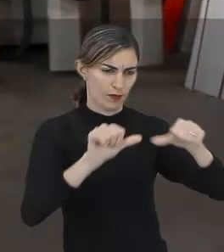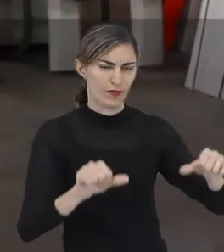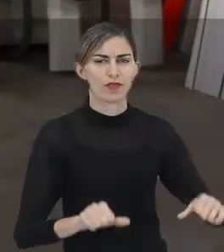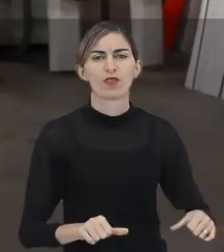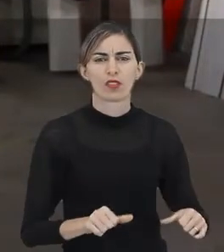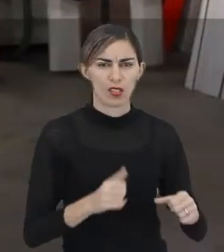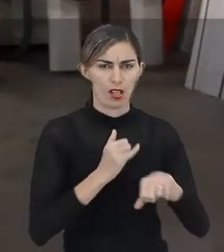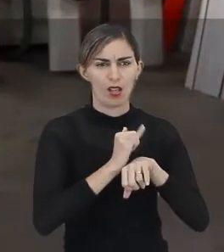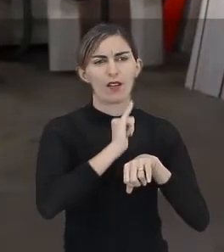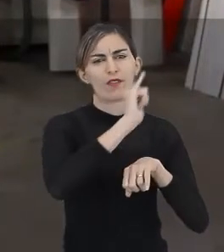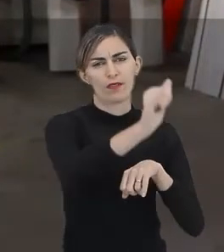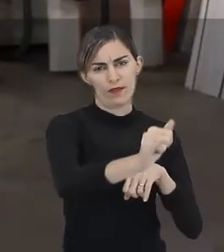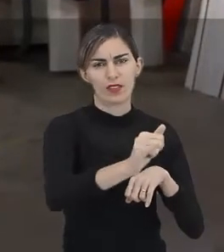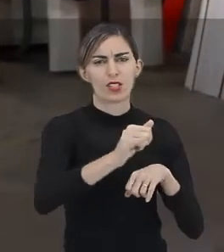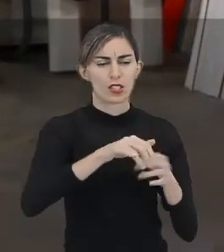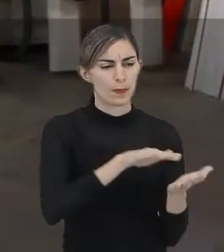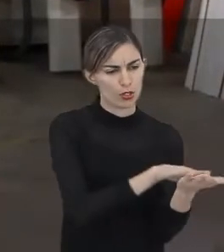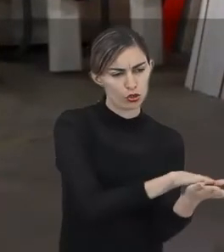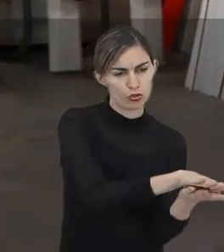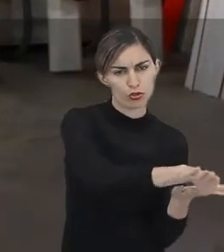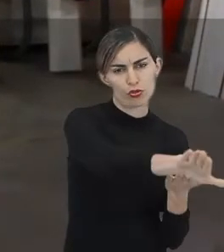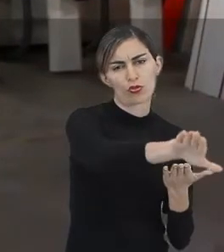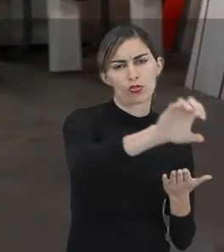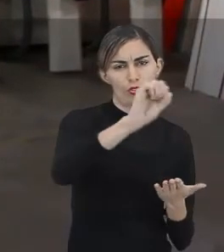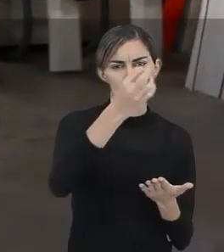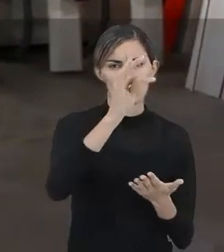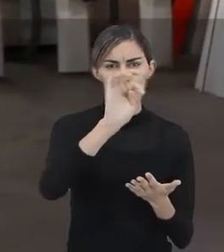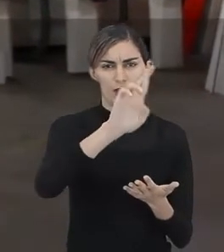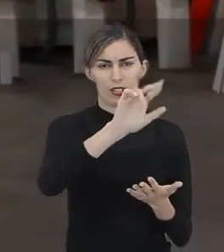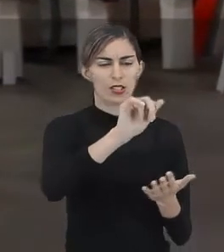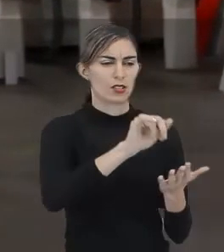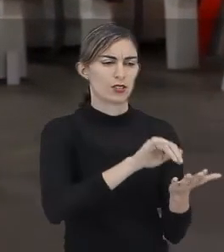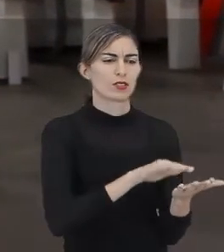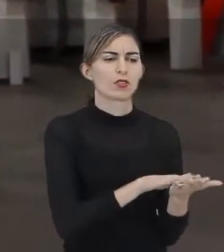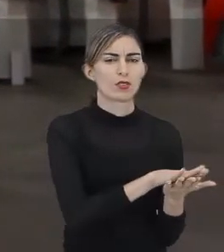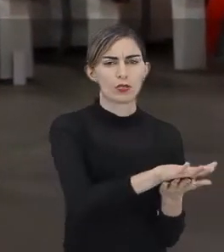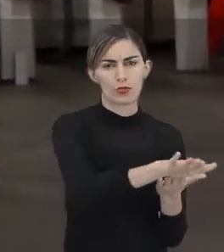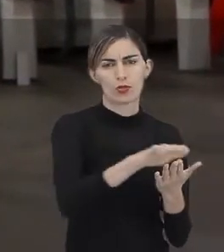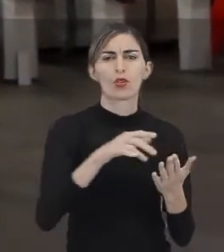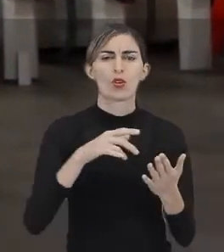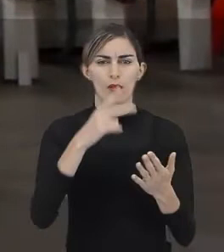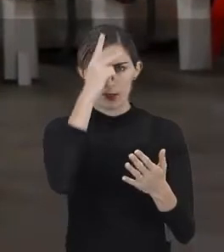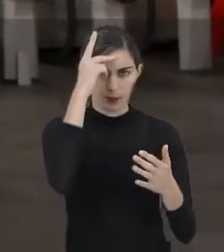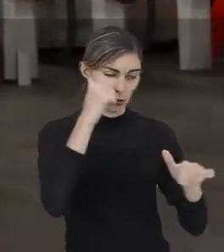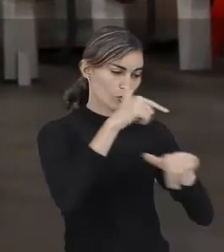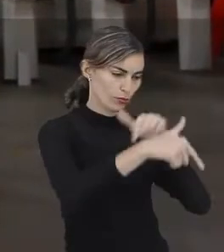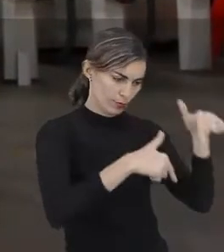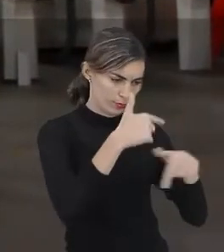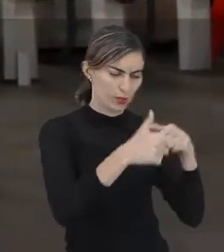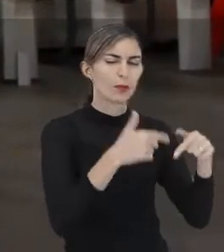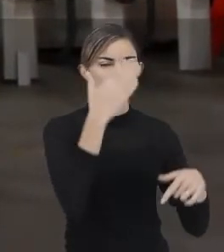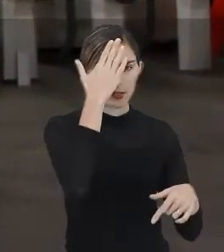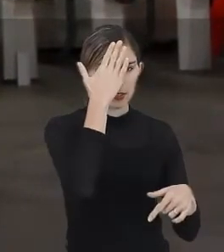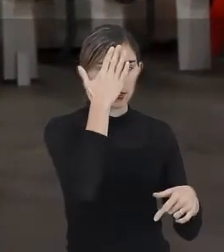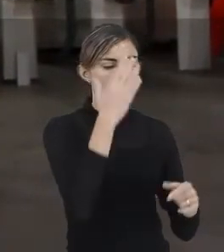borda é enviada por esteiras para a coladeira. E o operador ele vai saber